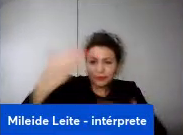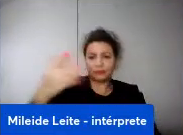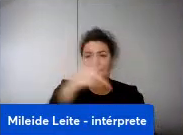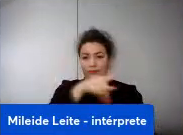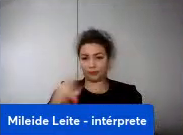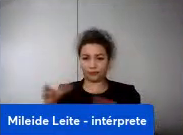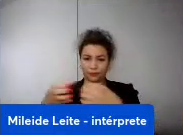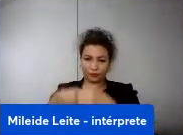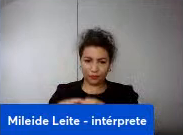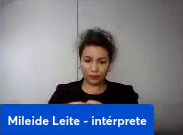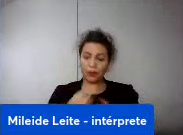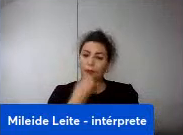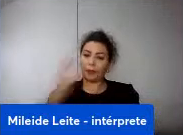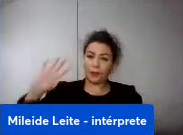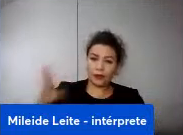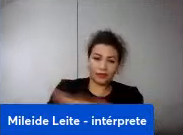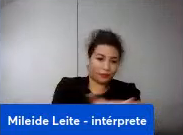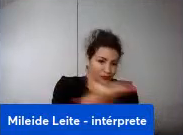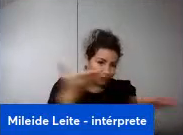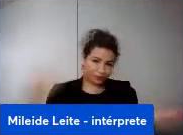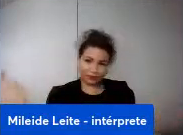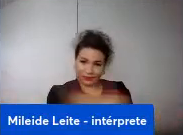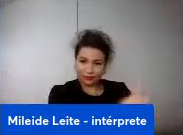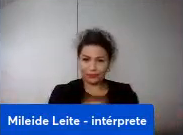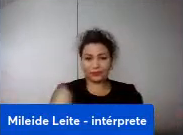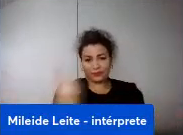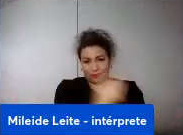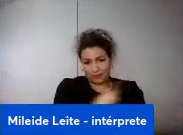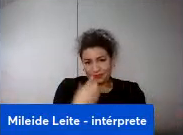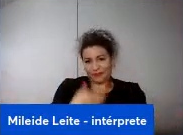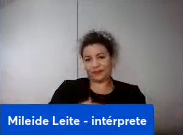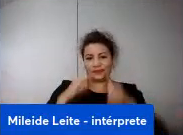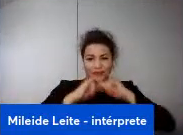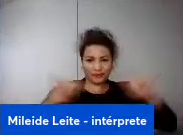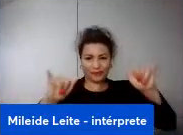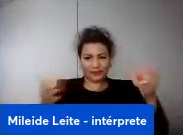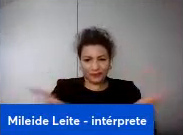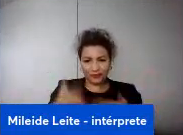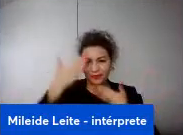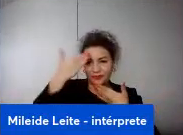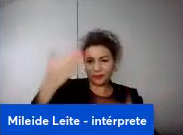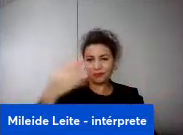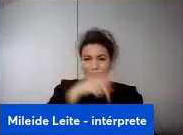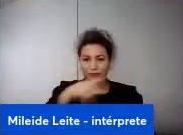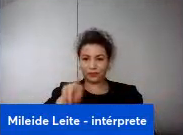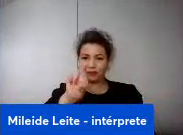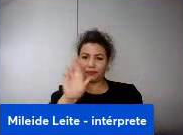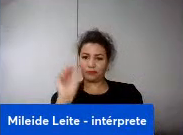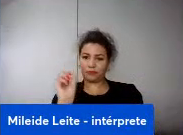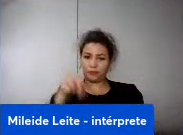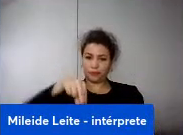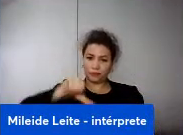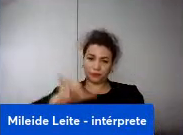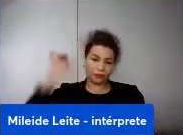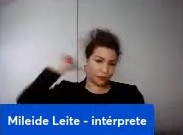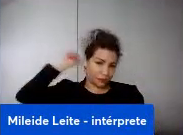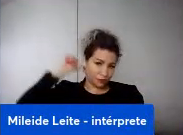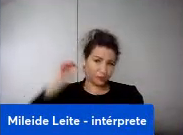professores. Um bom evento para todos nós. Era esse o meu recado para hoje. Obrigada, professor Ronei, Benedito e Claudionor.